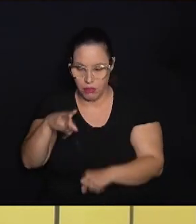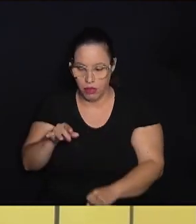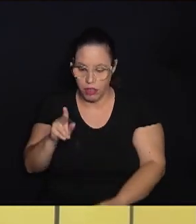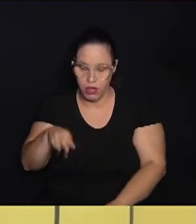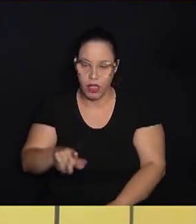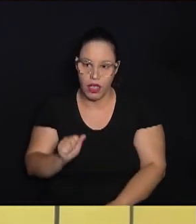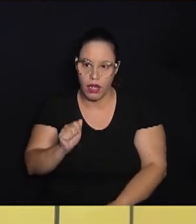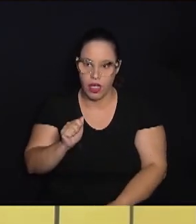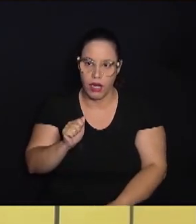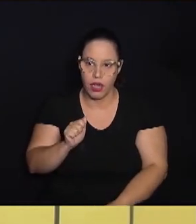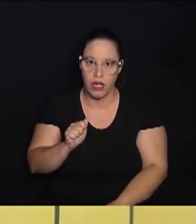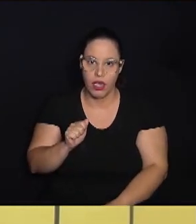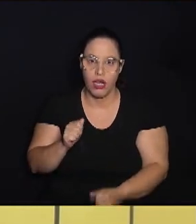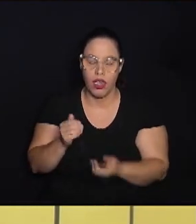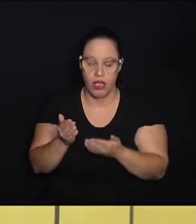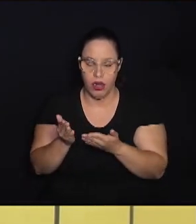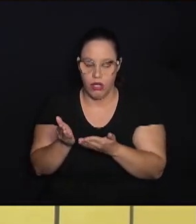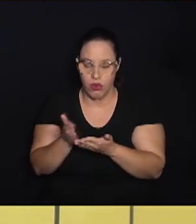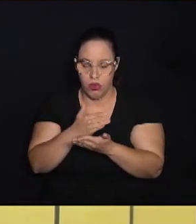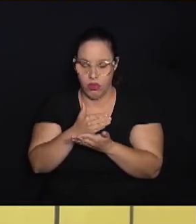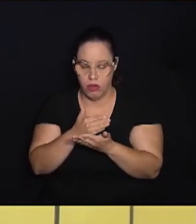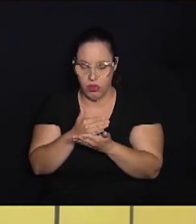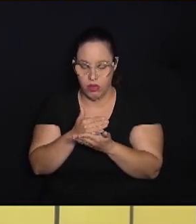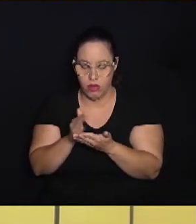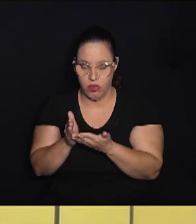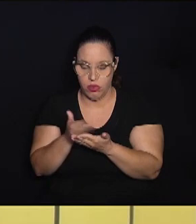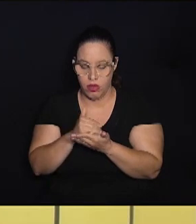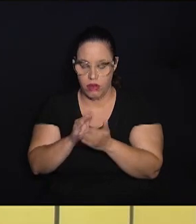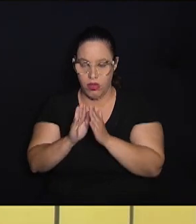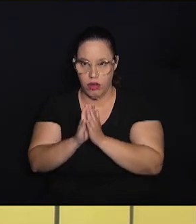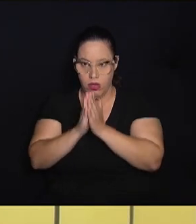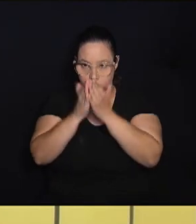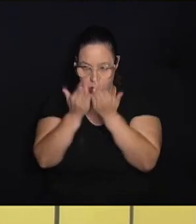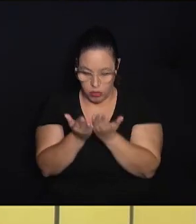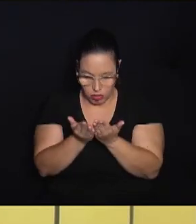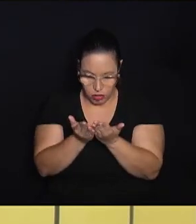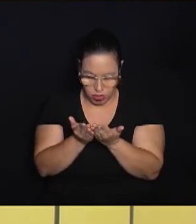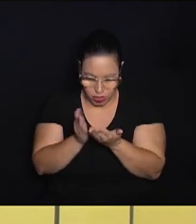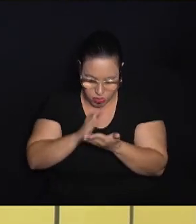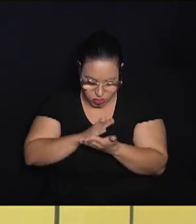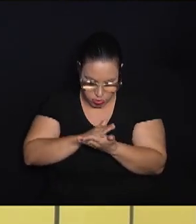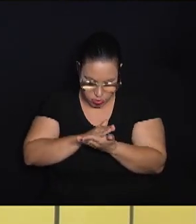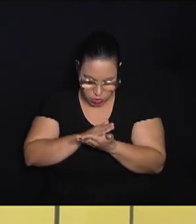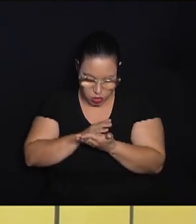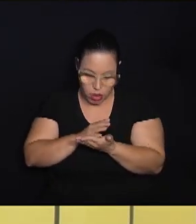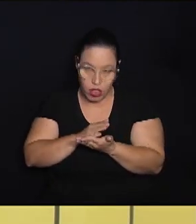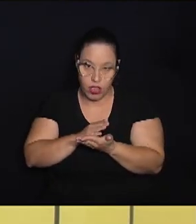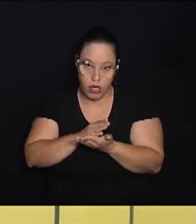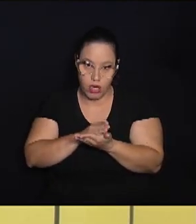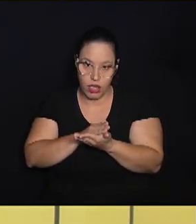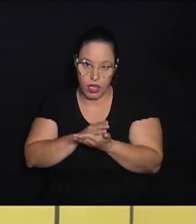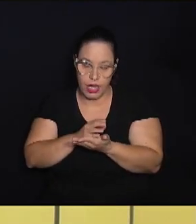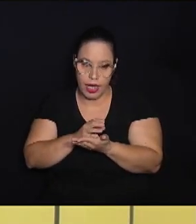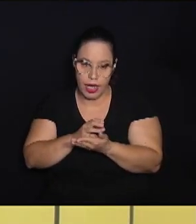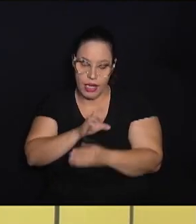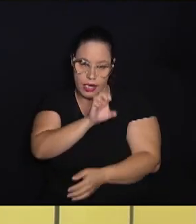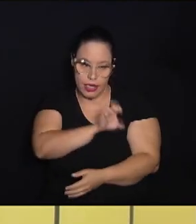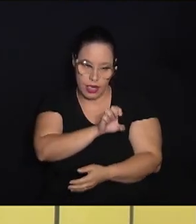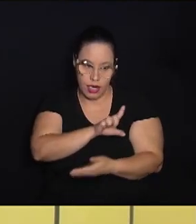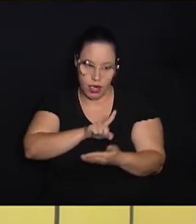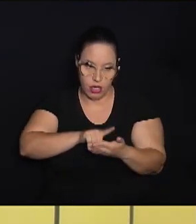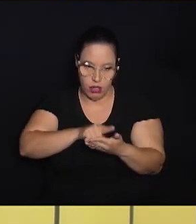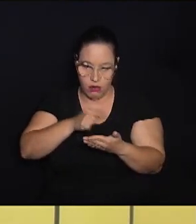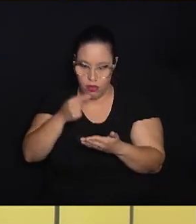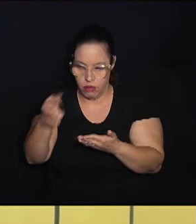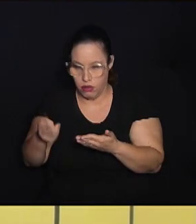diferentes desde a leitura ou a posição de leitura que a gente lê ocidental a gente vai ler da esquerda pra direita né eles vê da